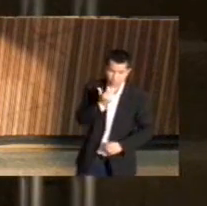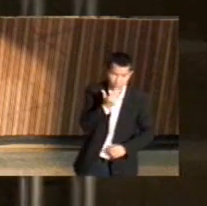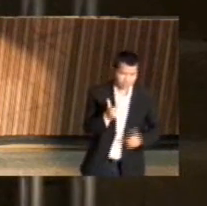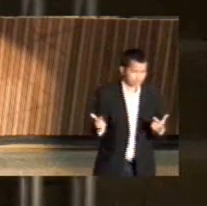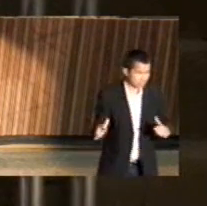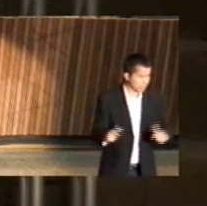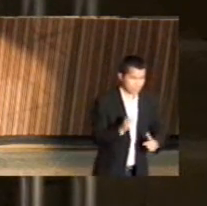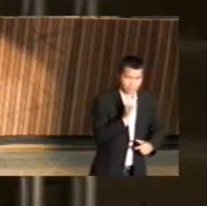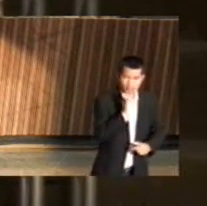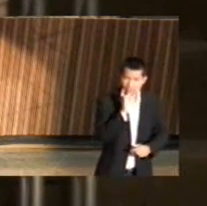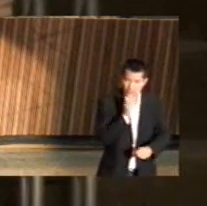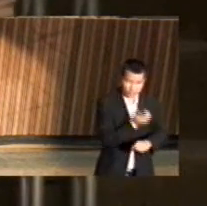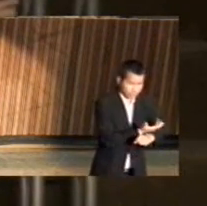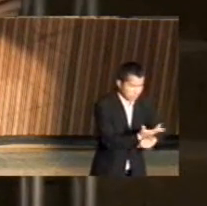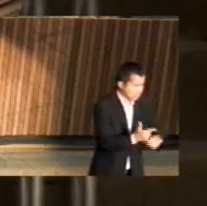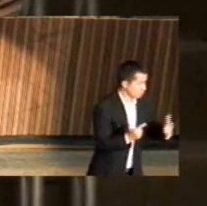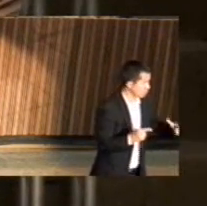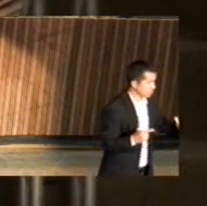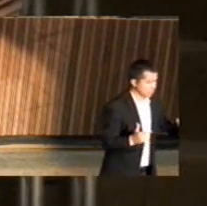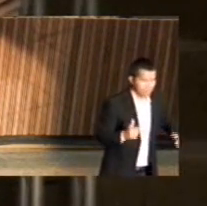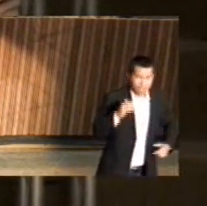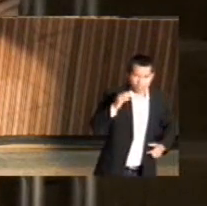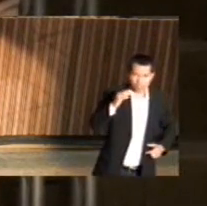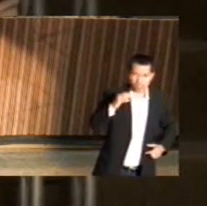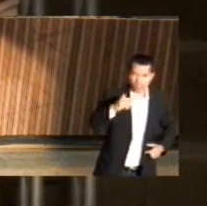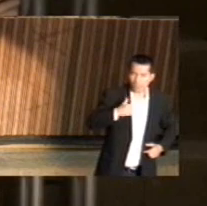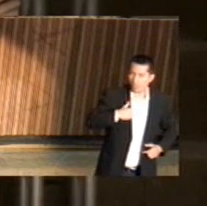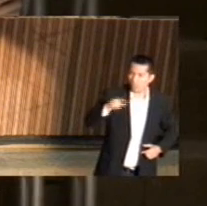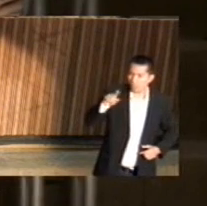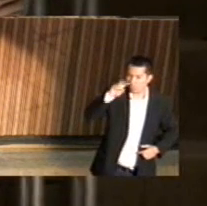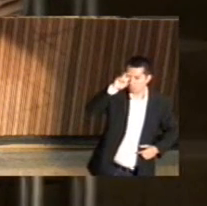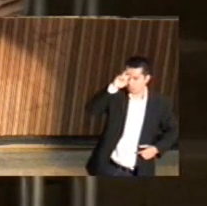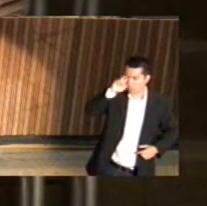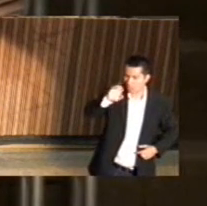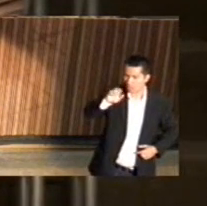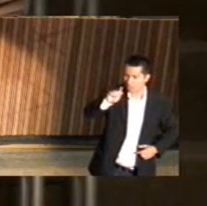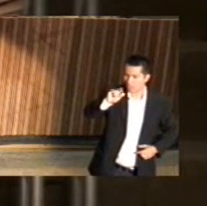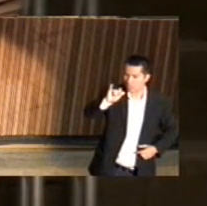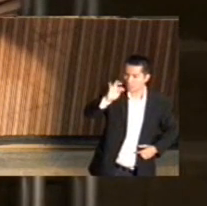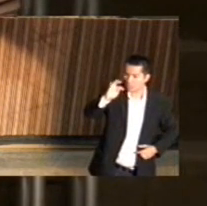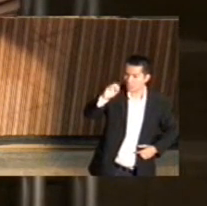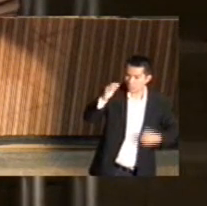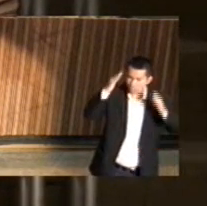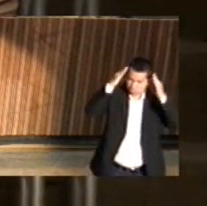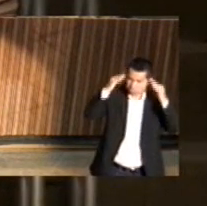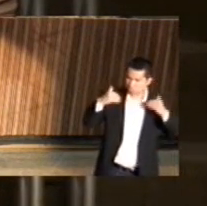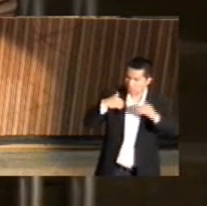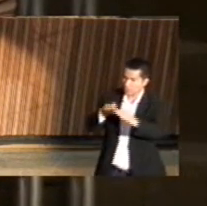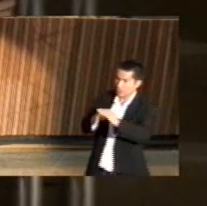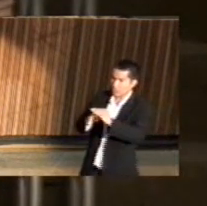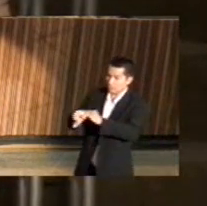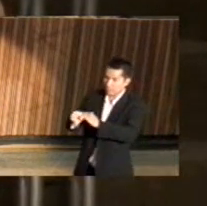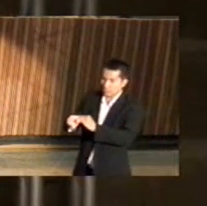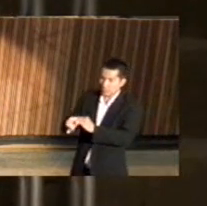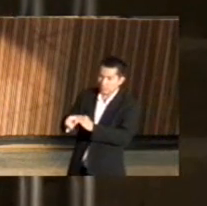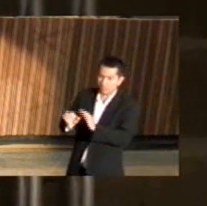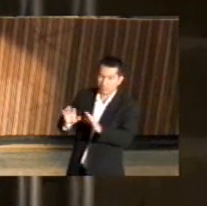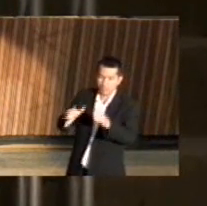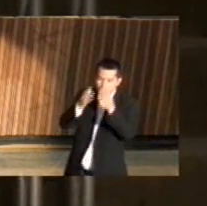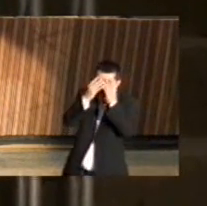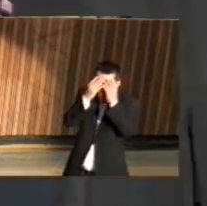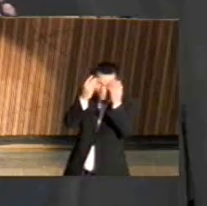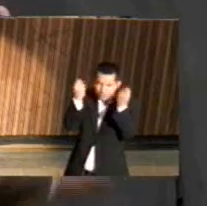de Deus. E lá no Egito ele esqueceu os seus altares. E Deus teve que arrancá-lo do Egito. O segundo